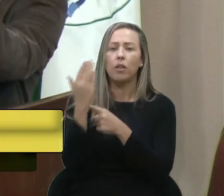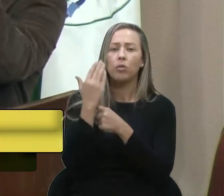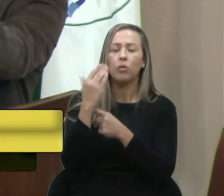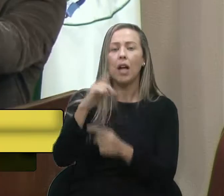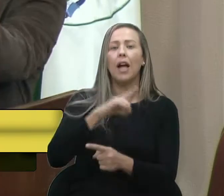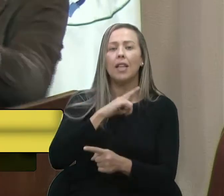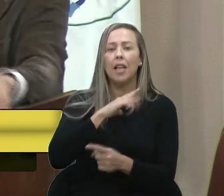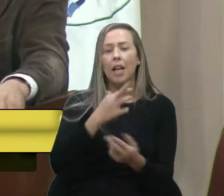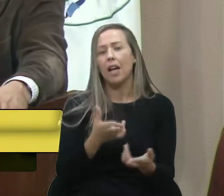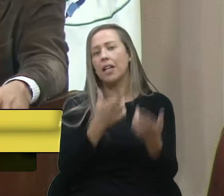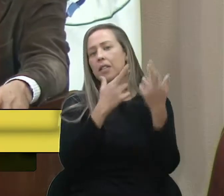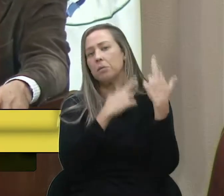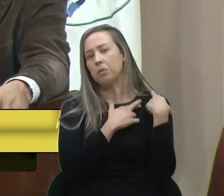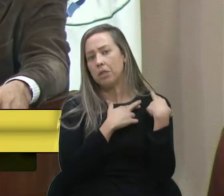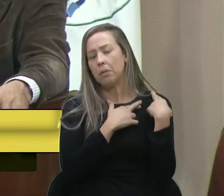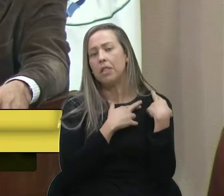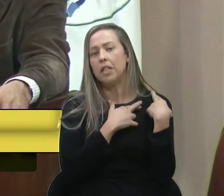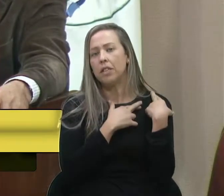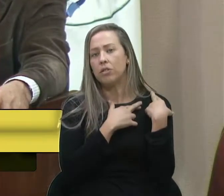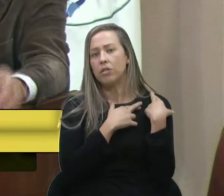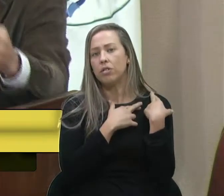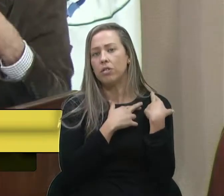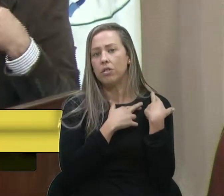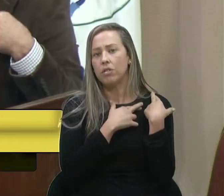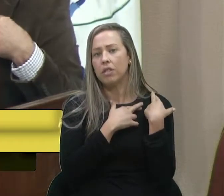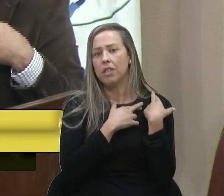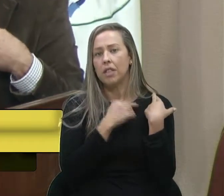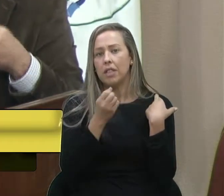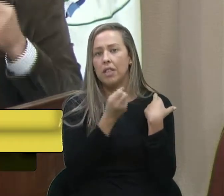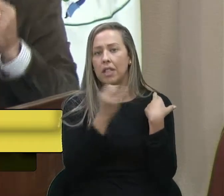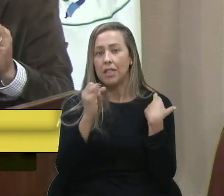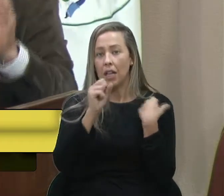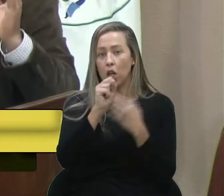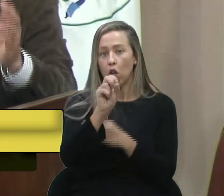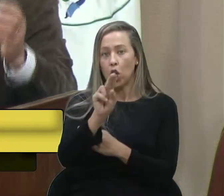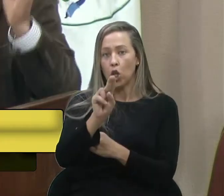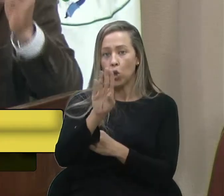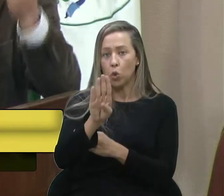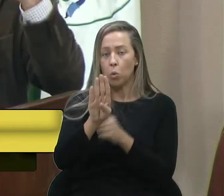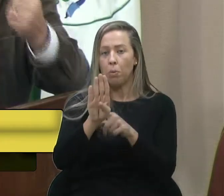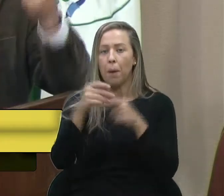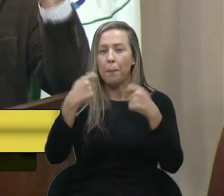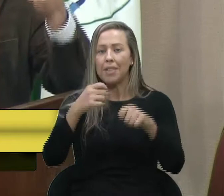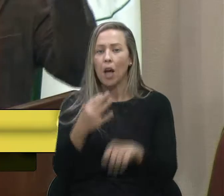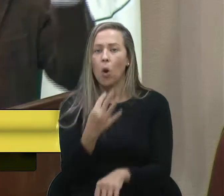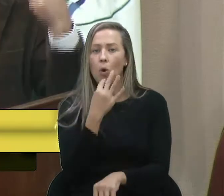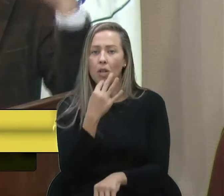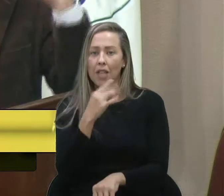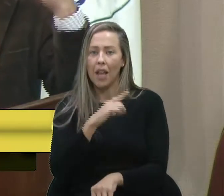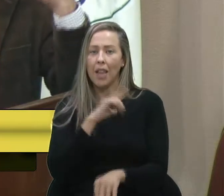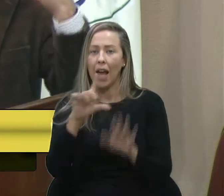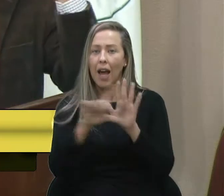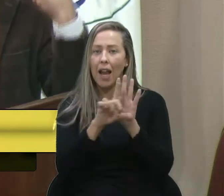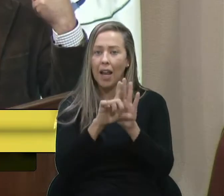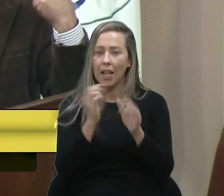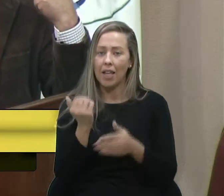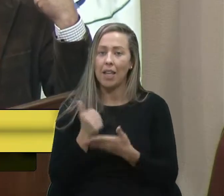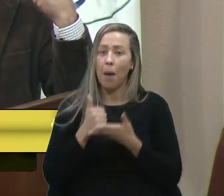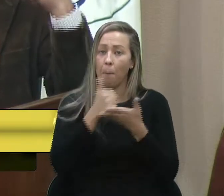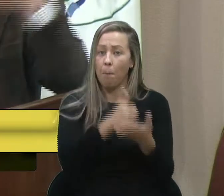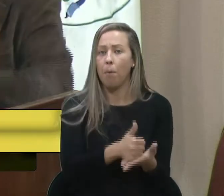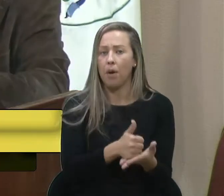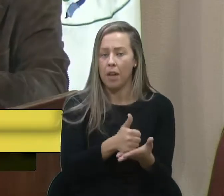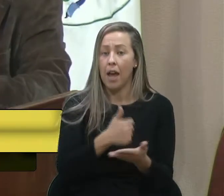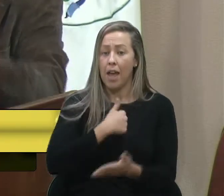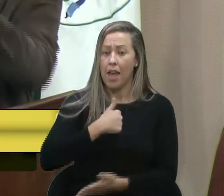tenha responsabilidade. Cada subprefeito tem que conhecer, sabe que tem a lei que ampara, e eu fazia isso,